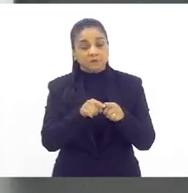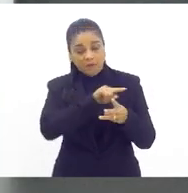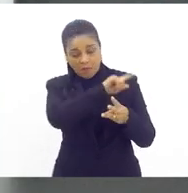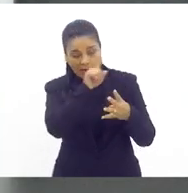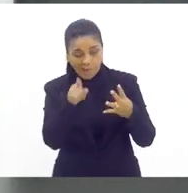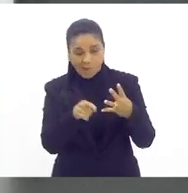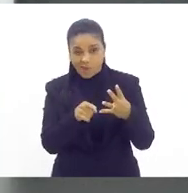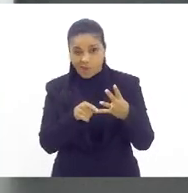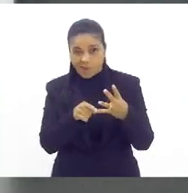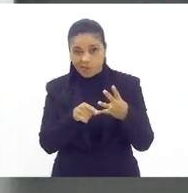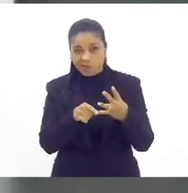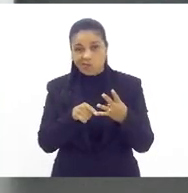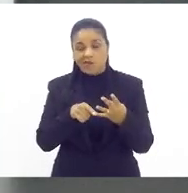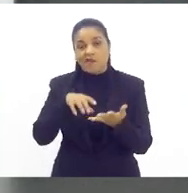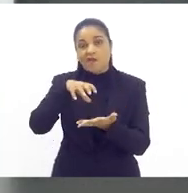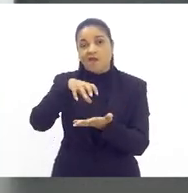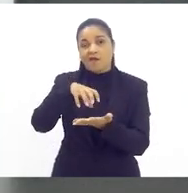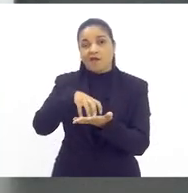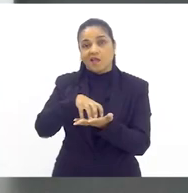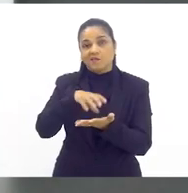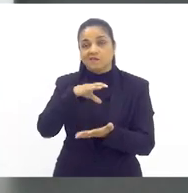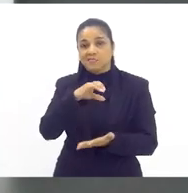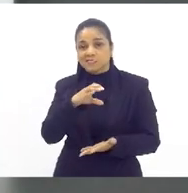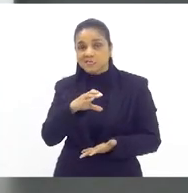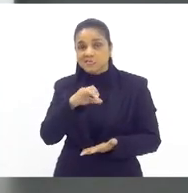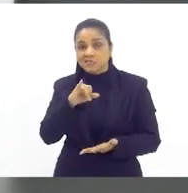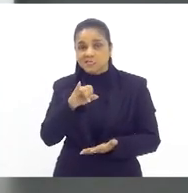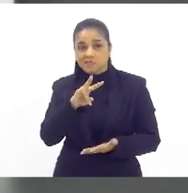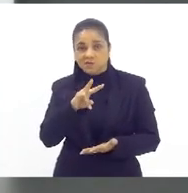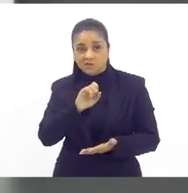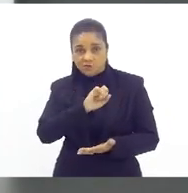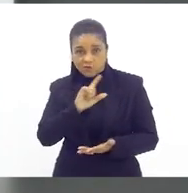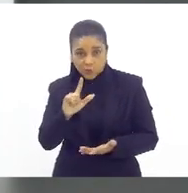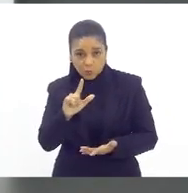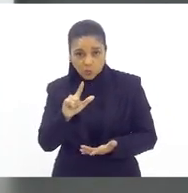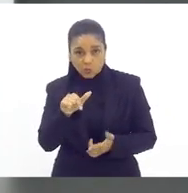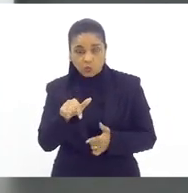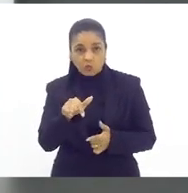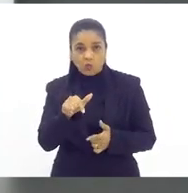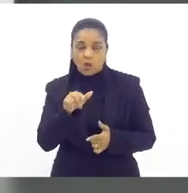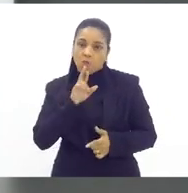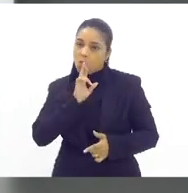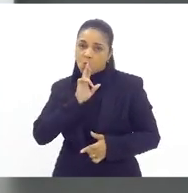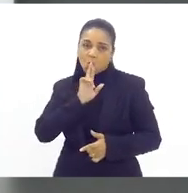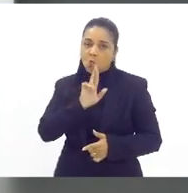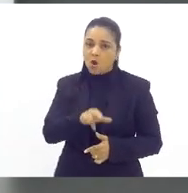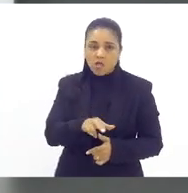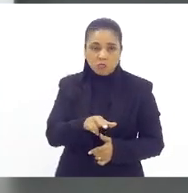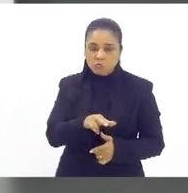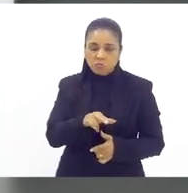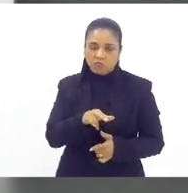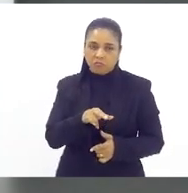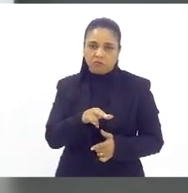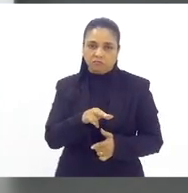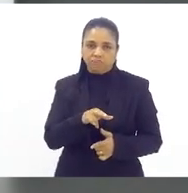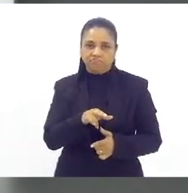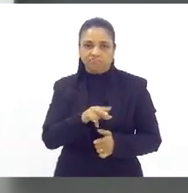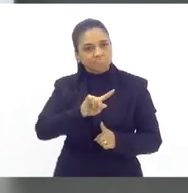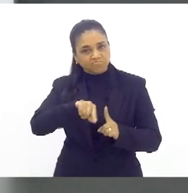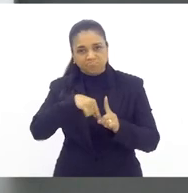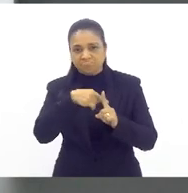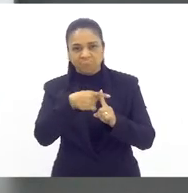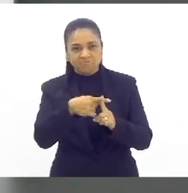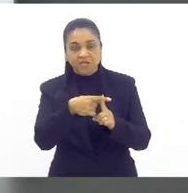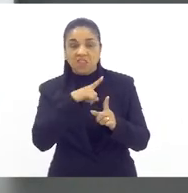é que a Casa Civil ela não é ela não responde de forma satisfatória que tem